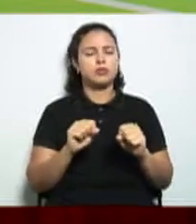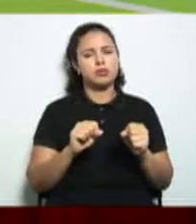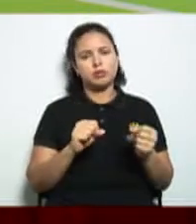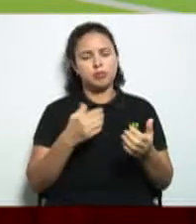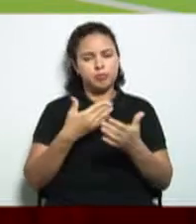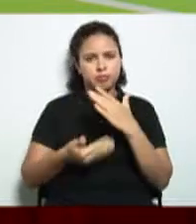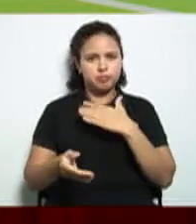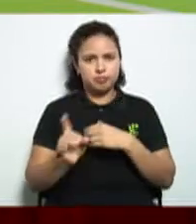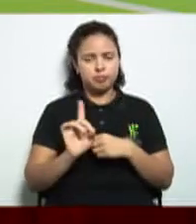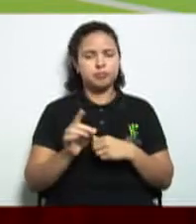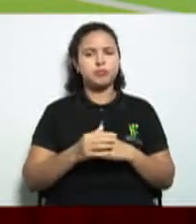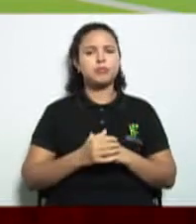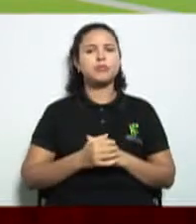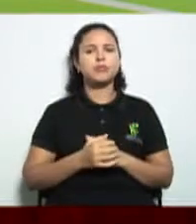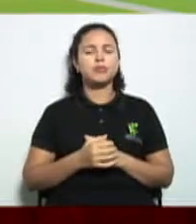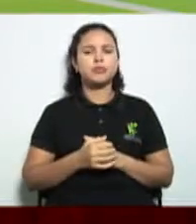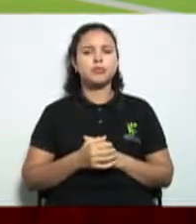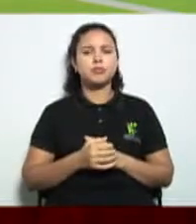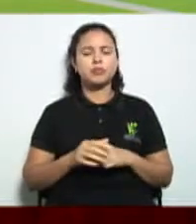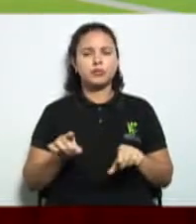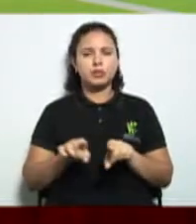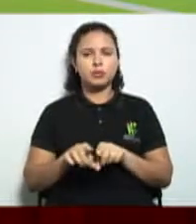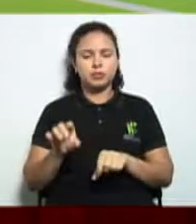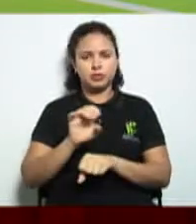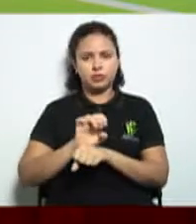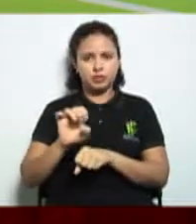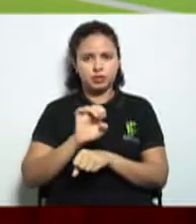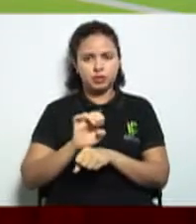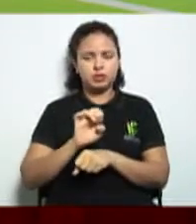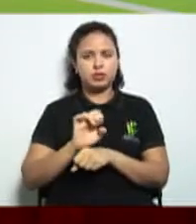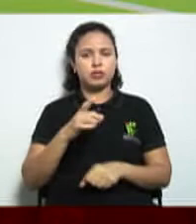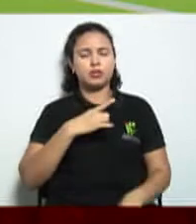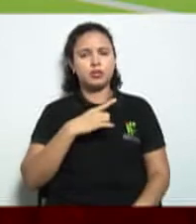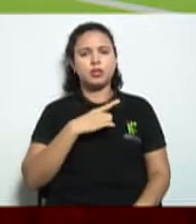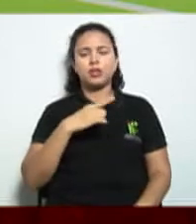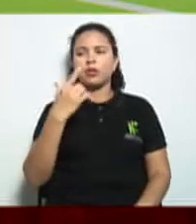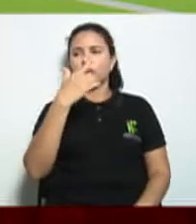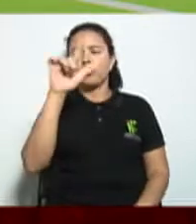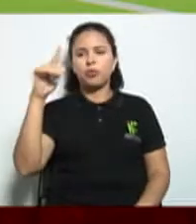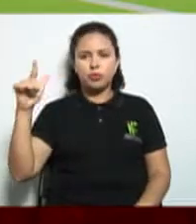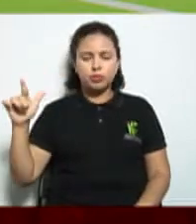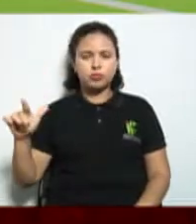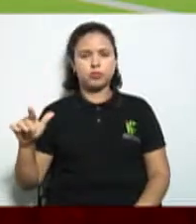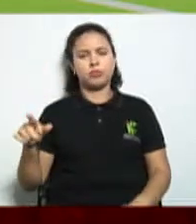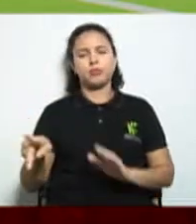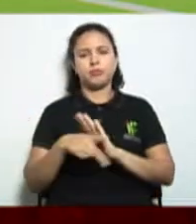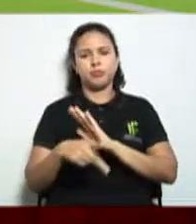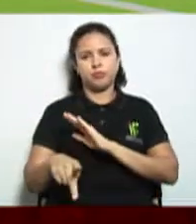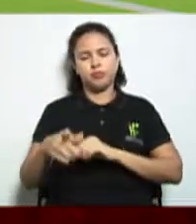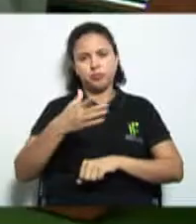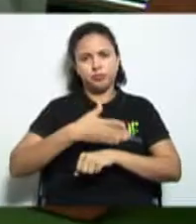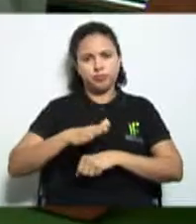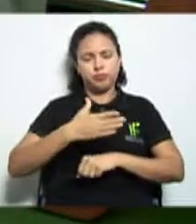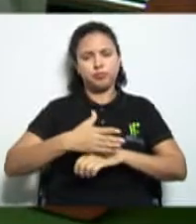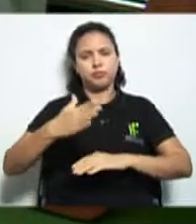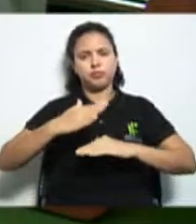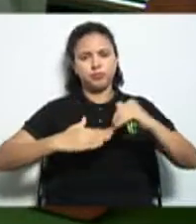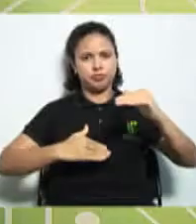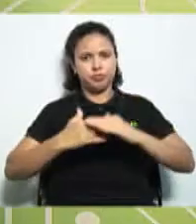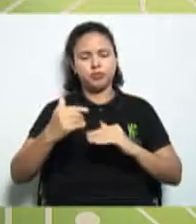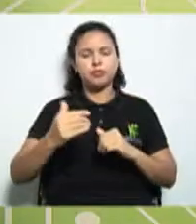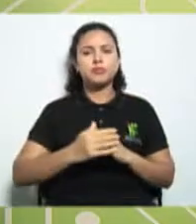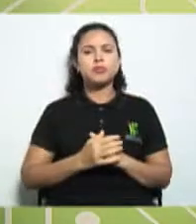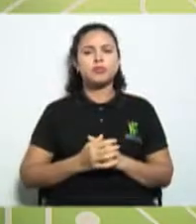o edital. E além do estágio, nós temos outro elemento que faz parte da prática profissional. Qual é, professora Ariadne? Vamos ver que